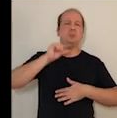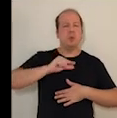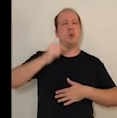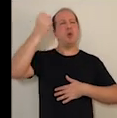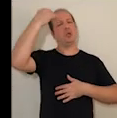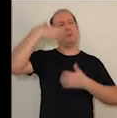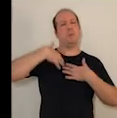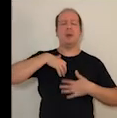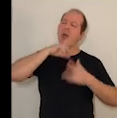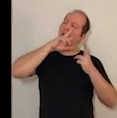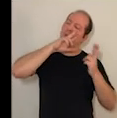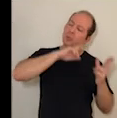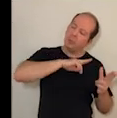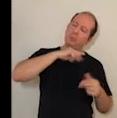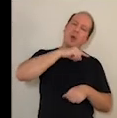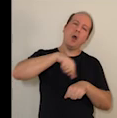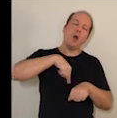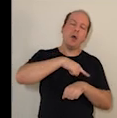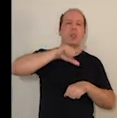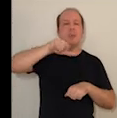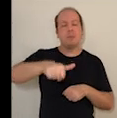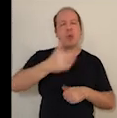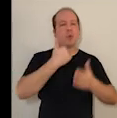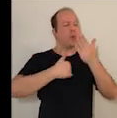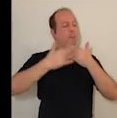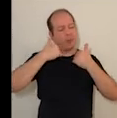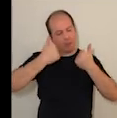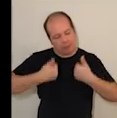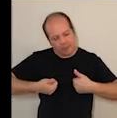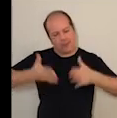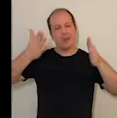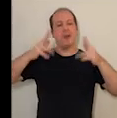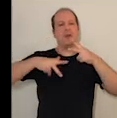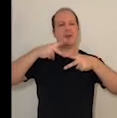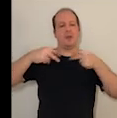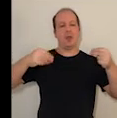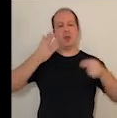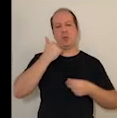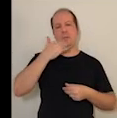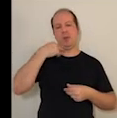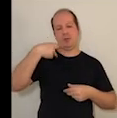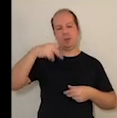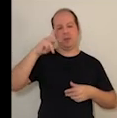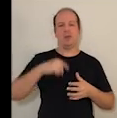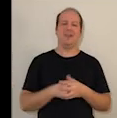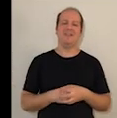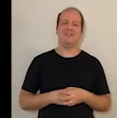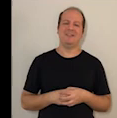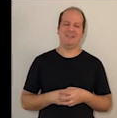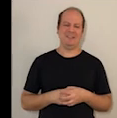Que vergonha que eu passei. Descanse um pouco, Leone. Tome um banho, durma algumas horas e quando acordar poderá